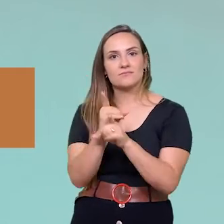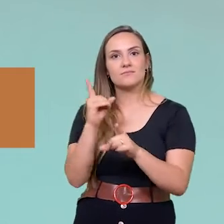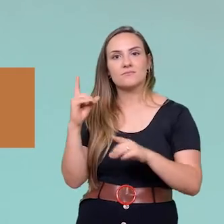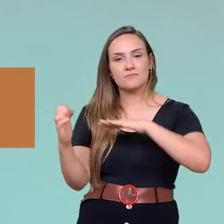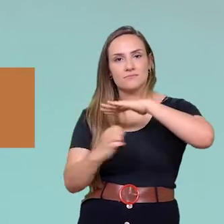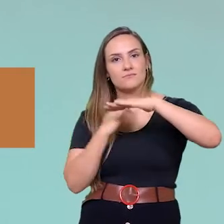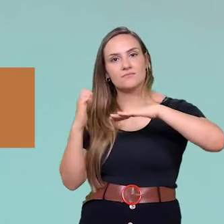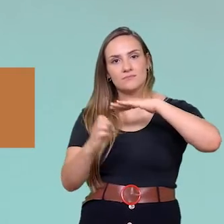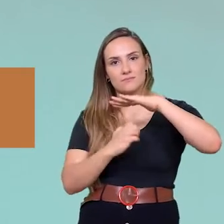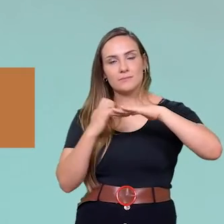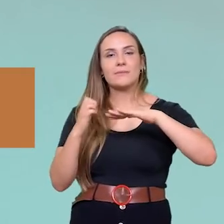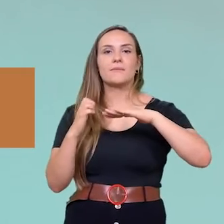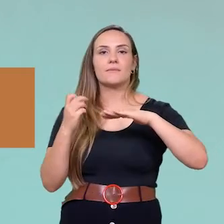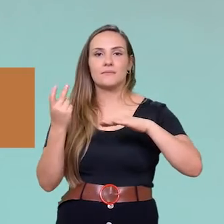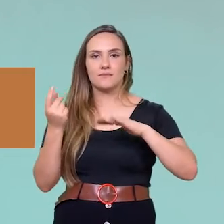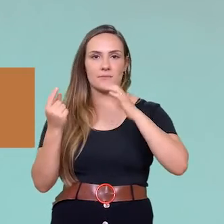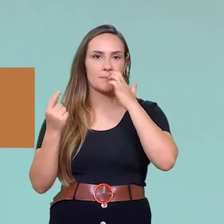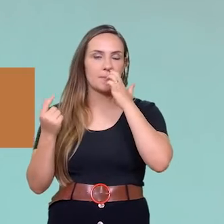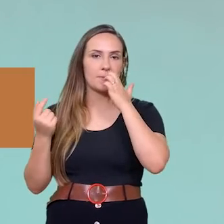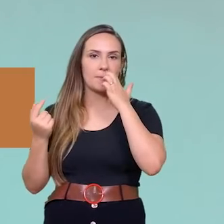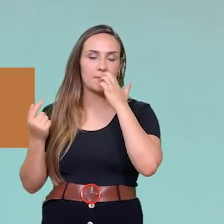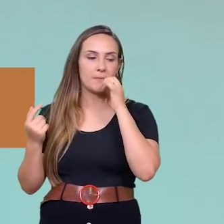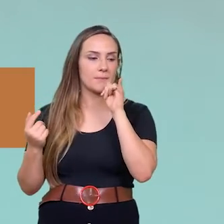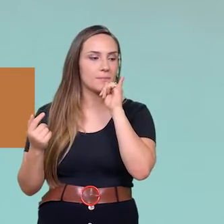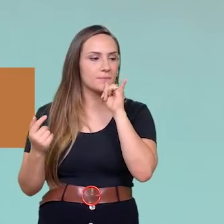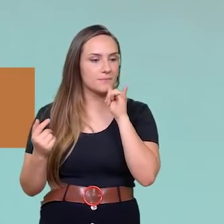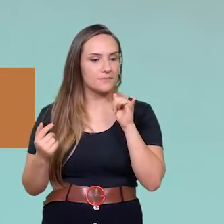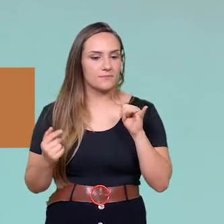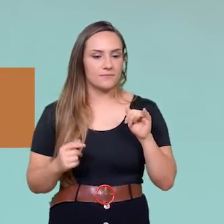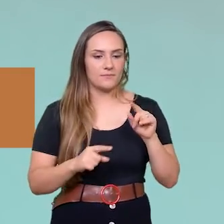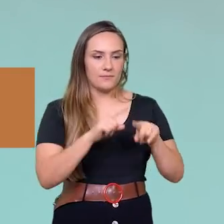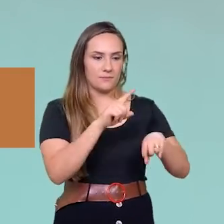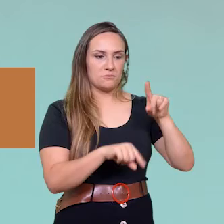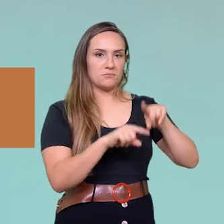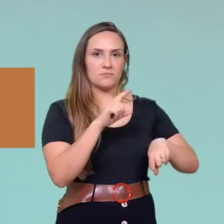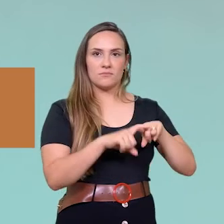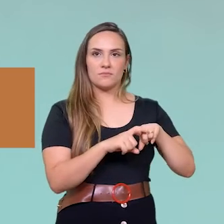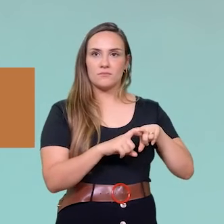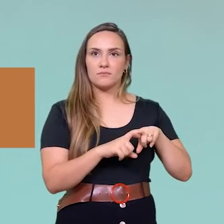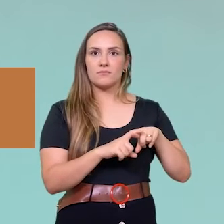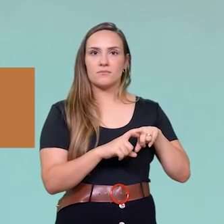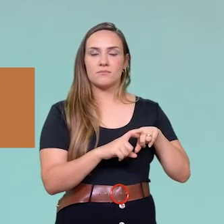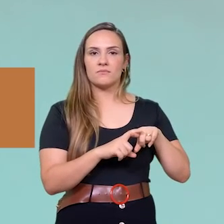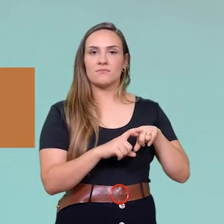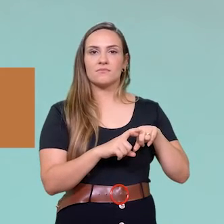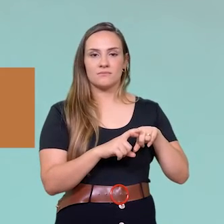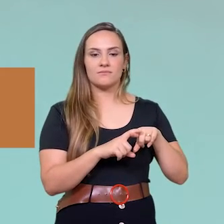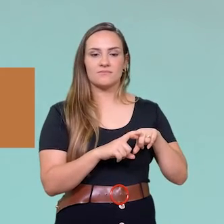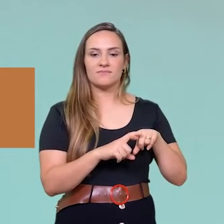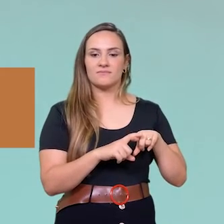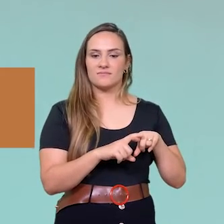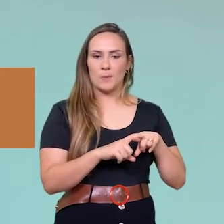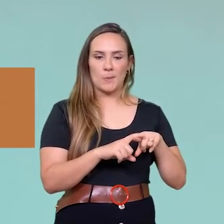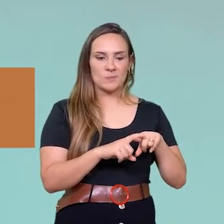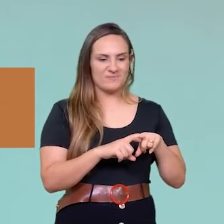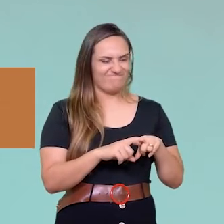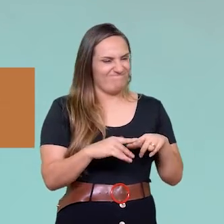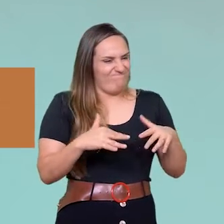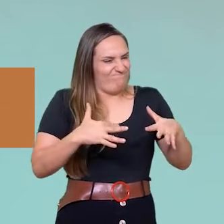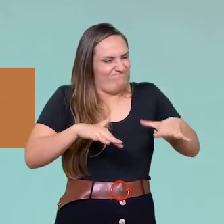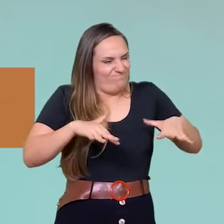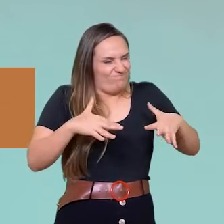no fim de ano, né? A maquiagem de preços em que o fornecedor aumenta o valor dos produtos ou serviços antes da semana